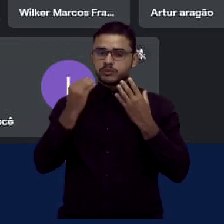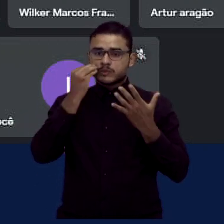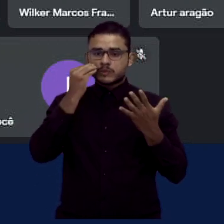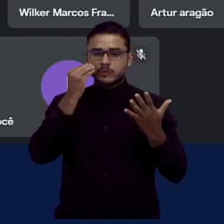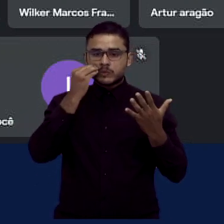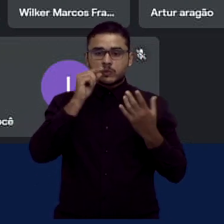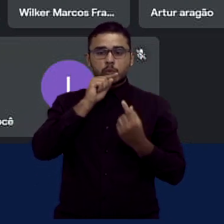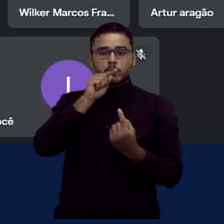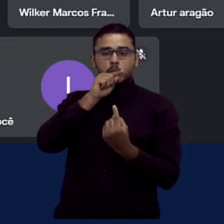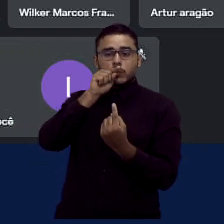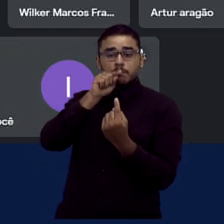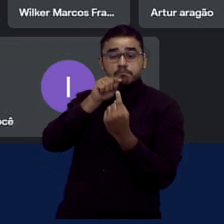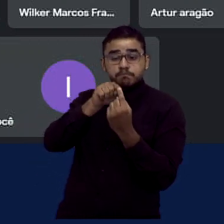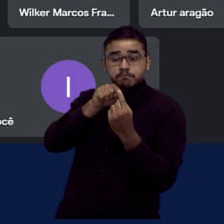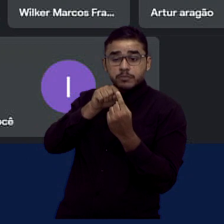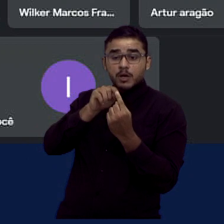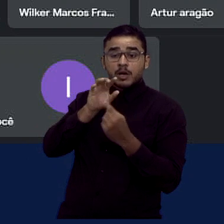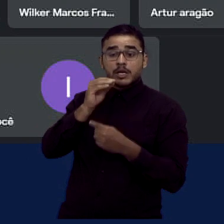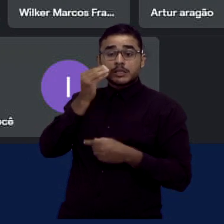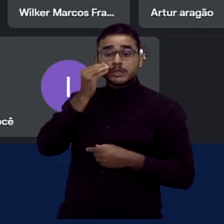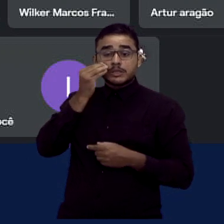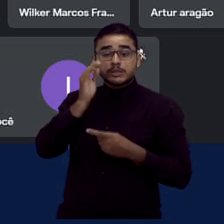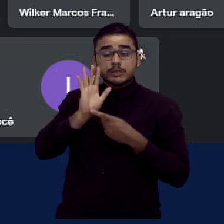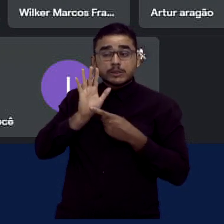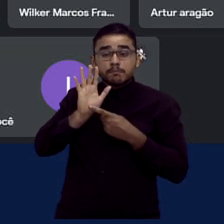que, de alguma maneira, tivesse, né?